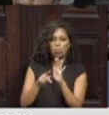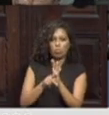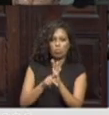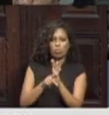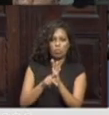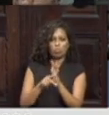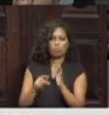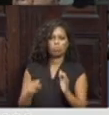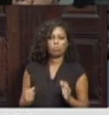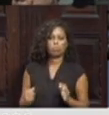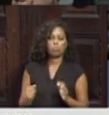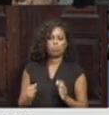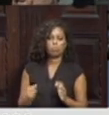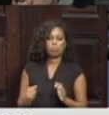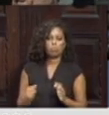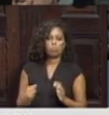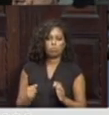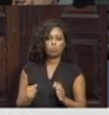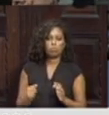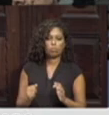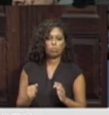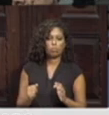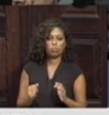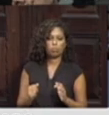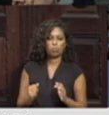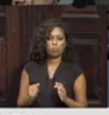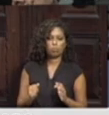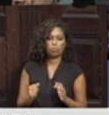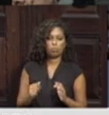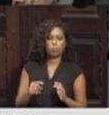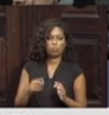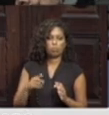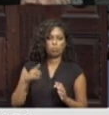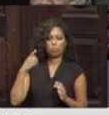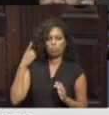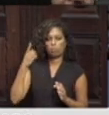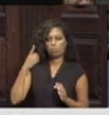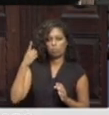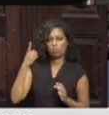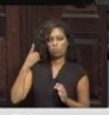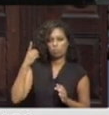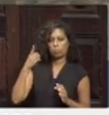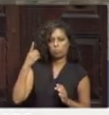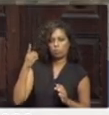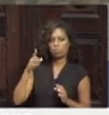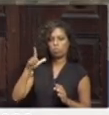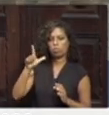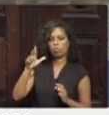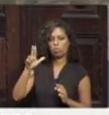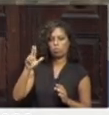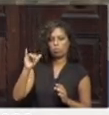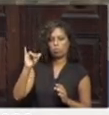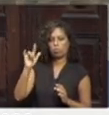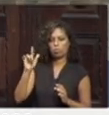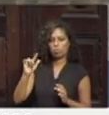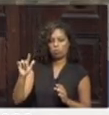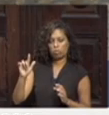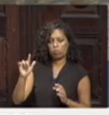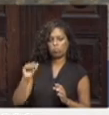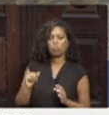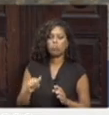autógrafo. Pela ordem. Declaração de voto? Não, pela ordem. Pela ordem, deputado Luiz Paulo. Olha só, eu não